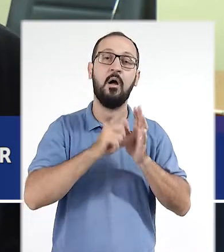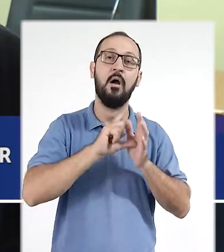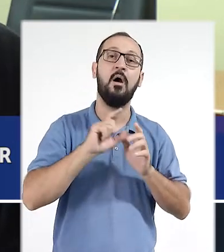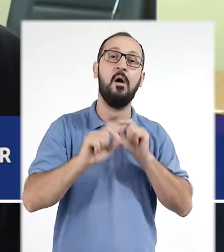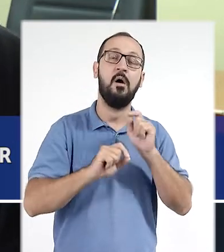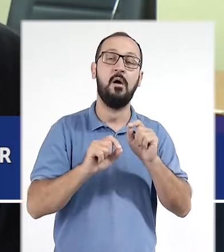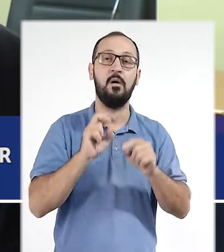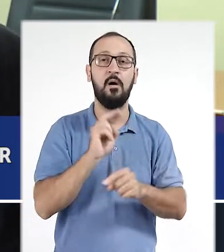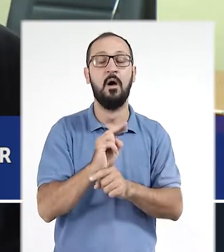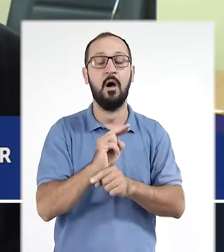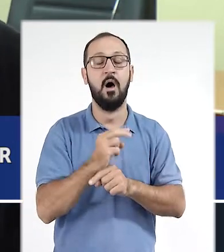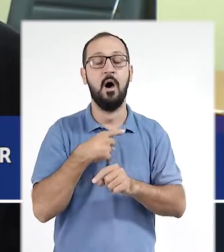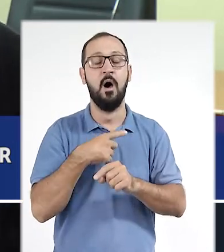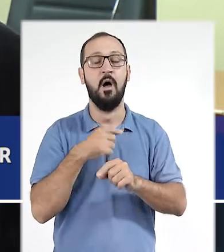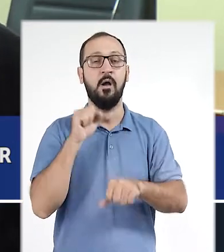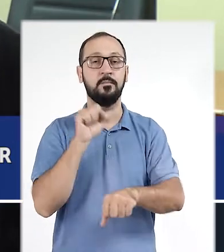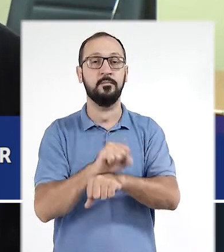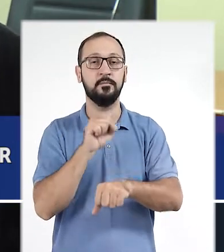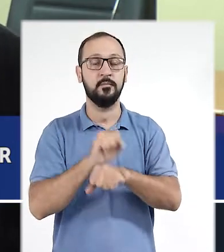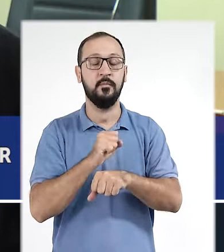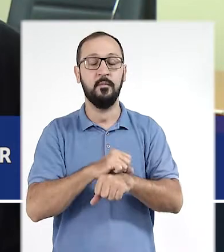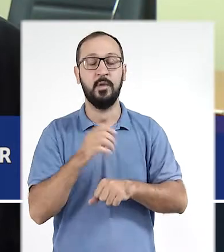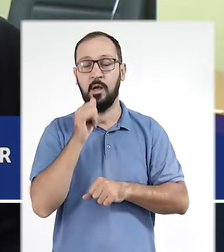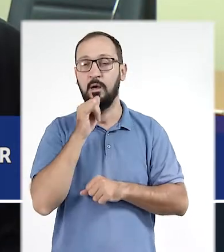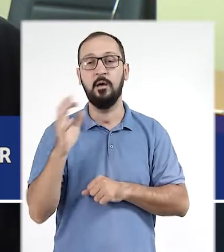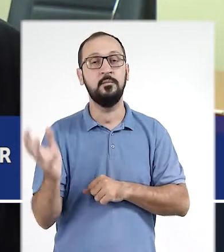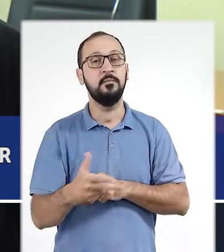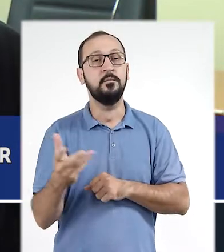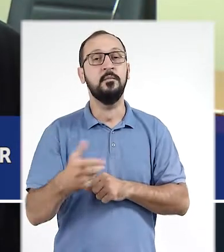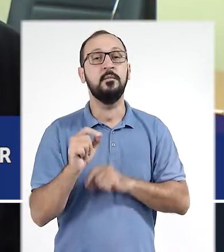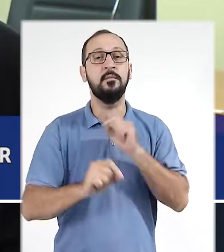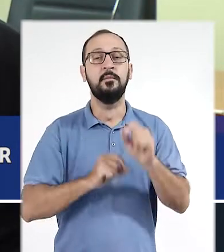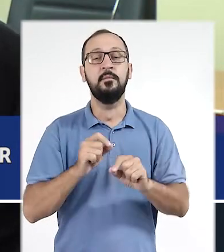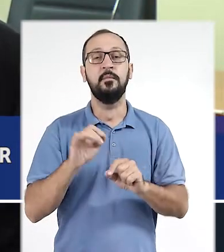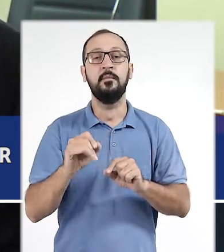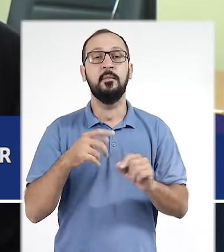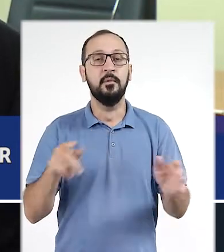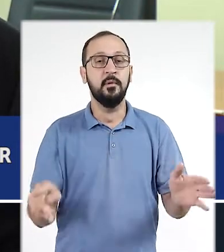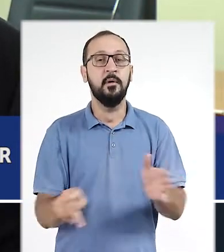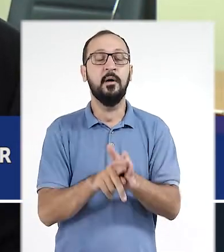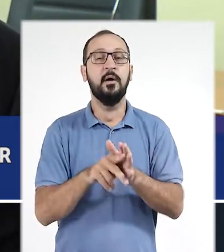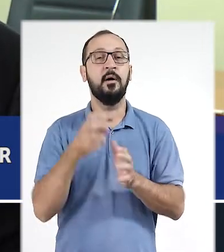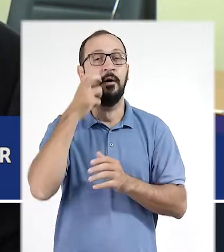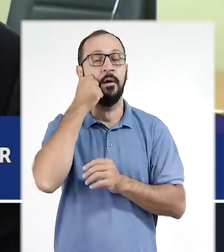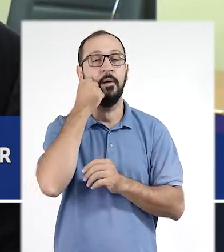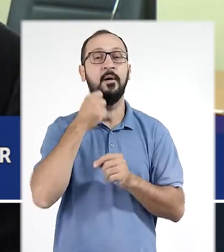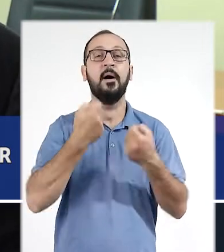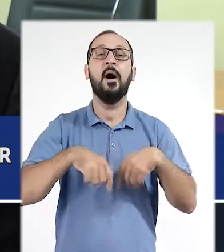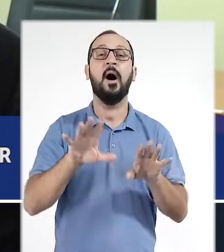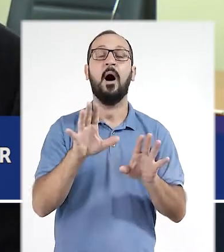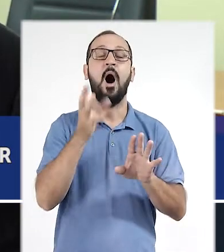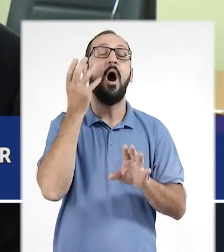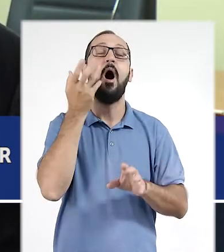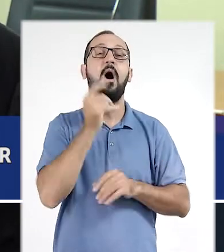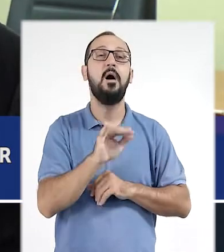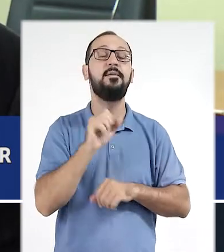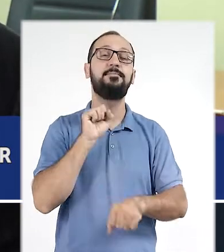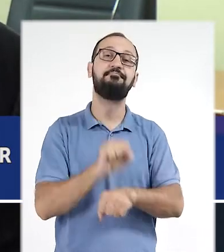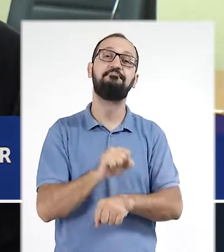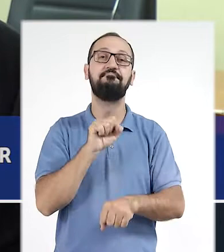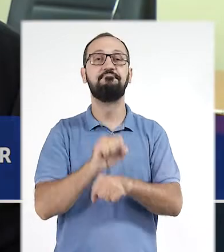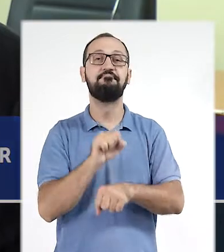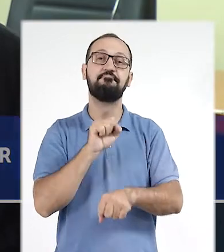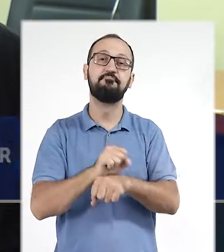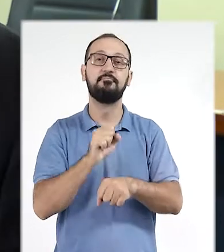já antecipa muito a fila de espera, agiliza, dá celeridade a essa questão da adoção, não precisa as crianças ficarem